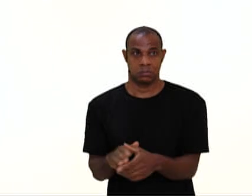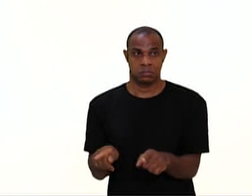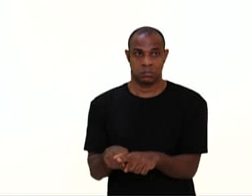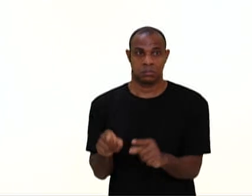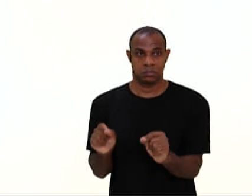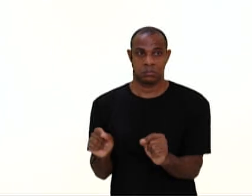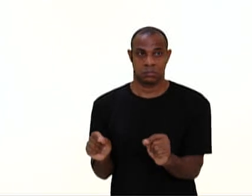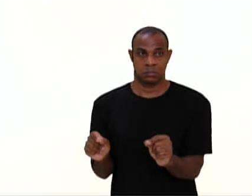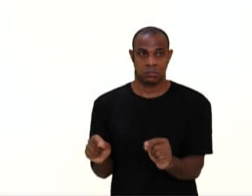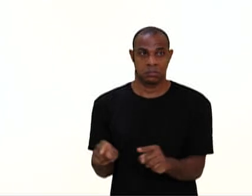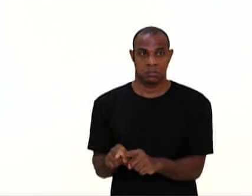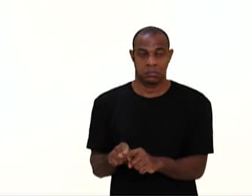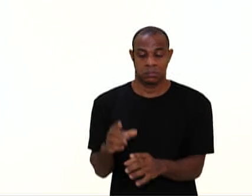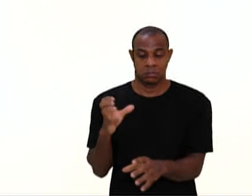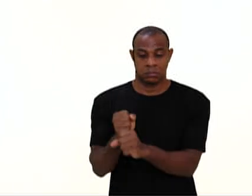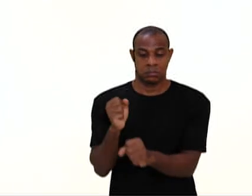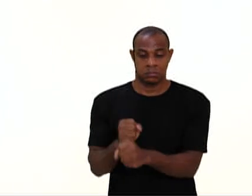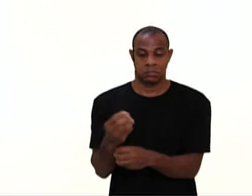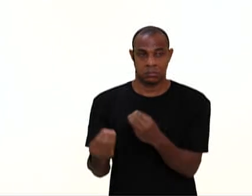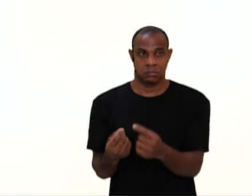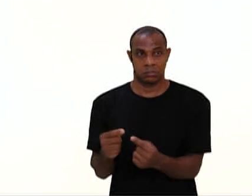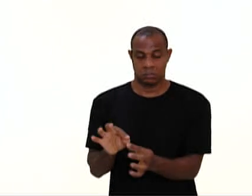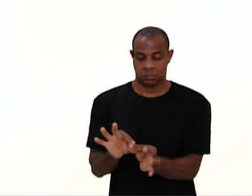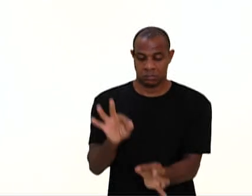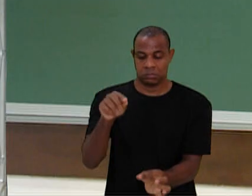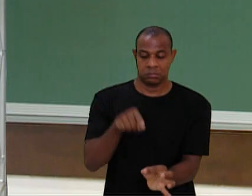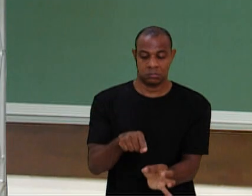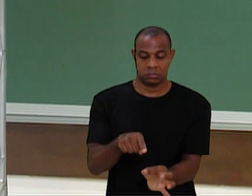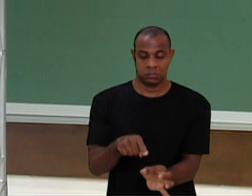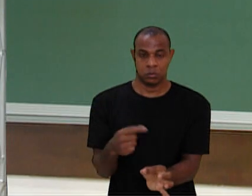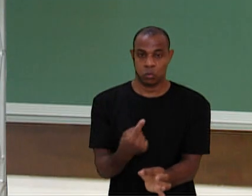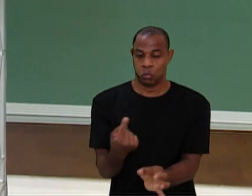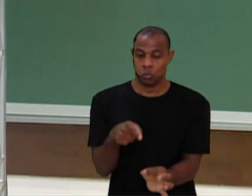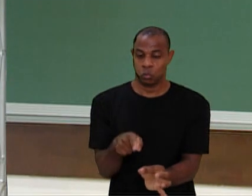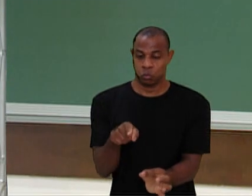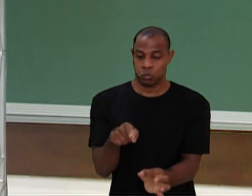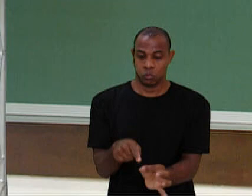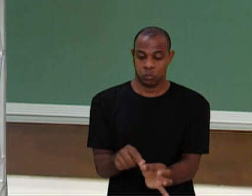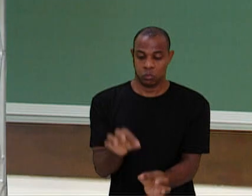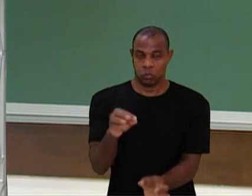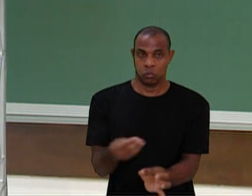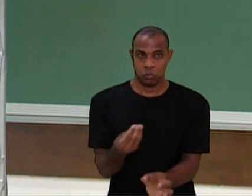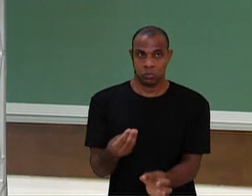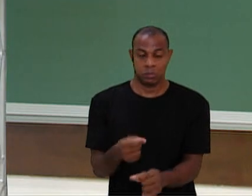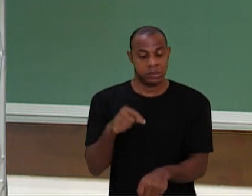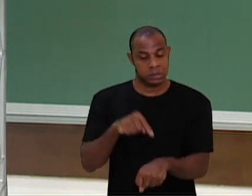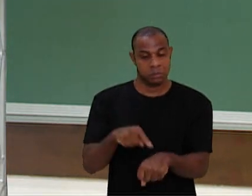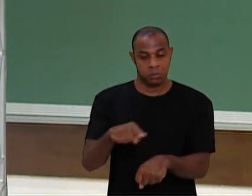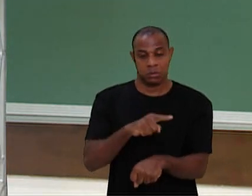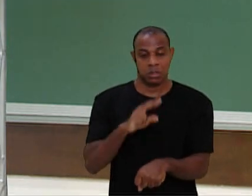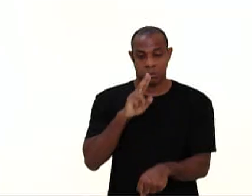2,5 centímetros, calcule a altura do ramo 1. Vou dar um tempinho para vocês rapidinho e daqui a pouco a gente volta.